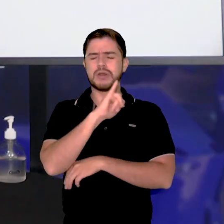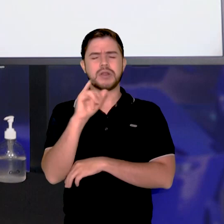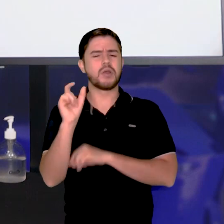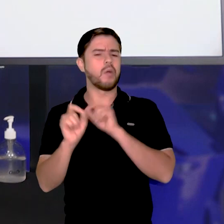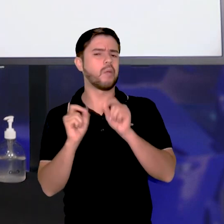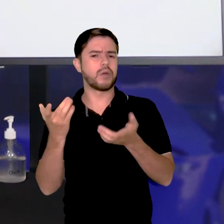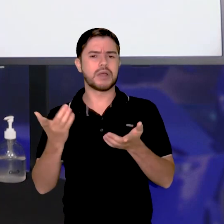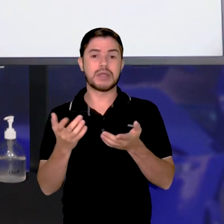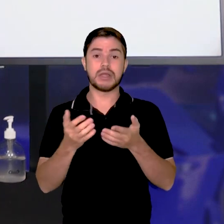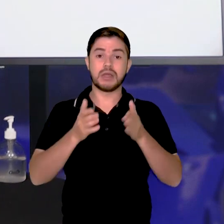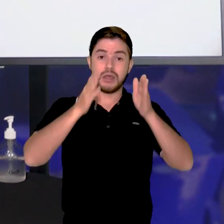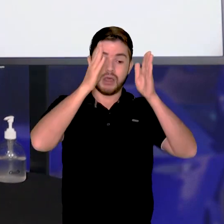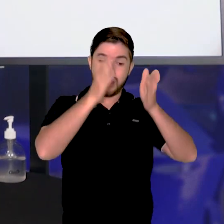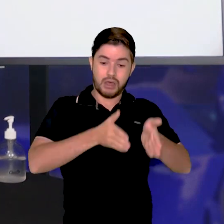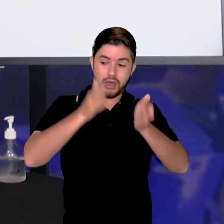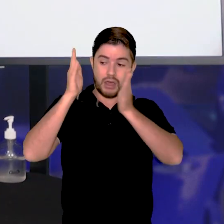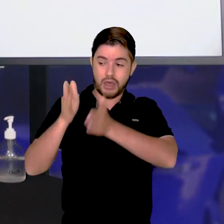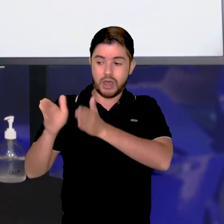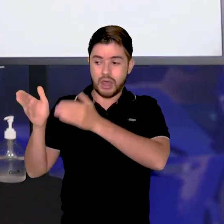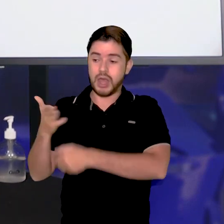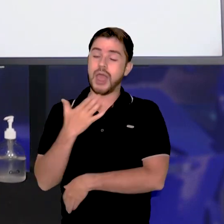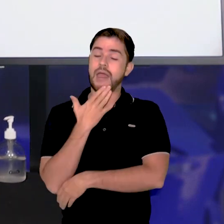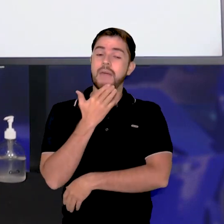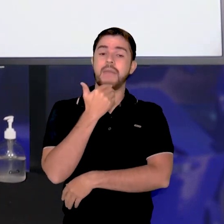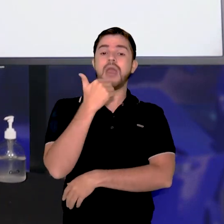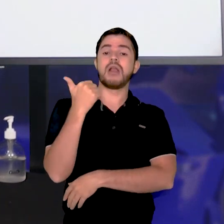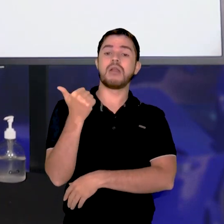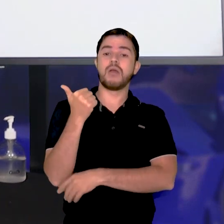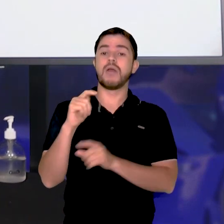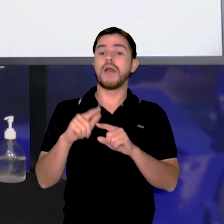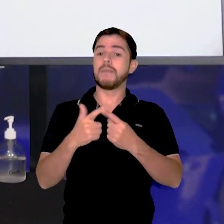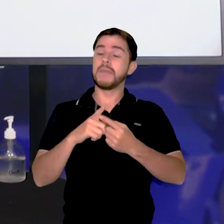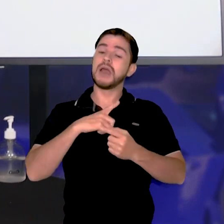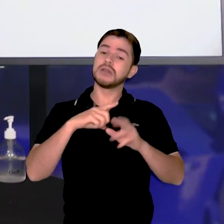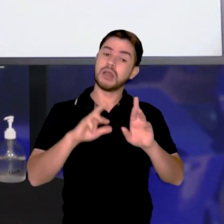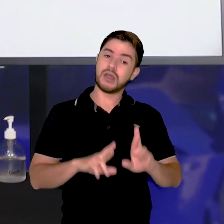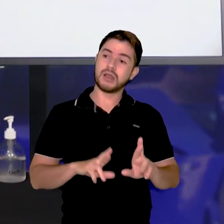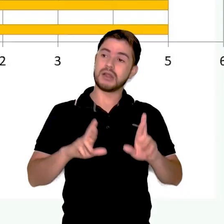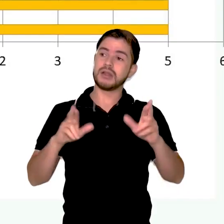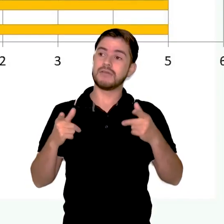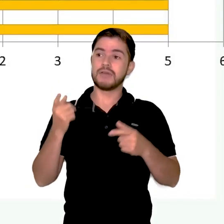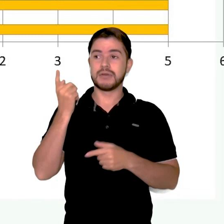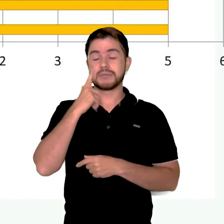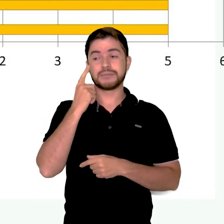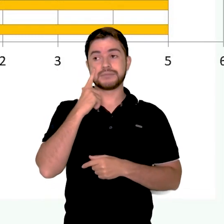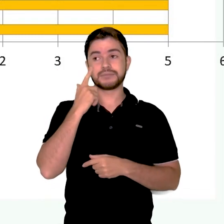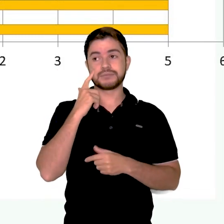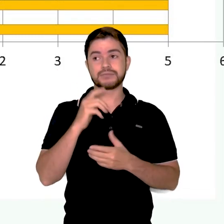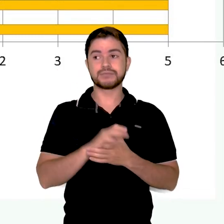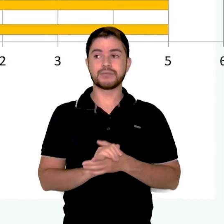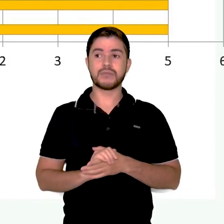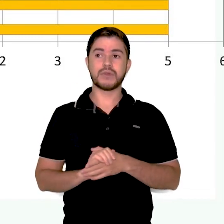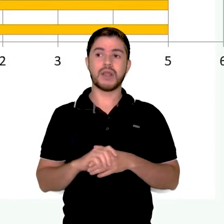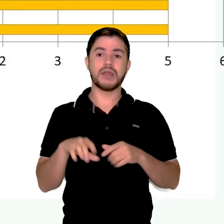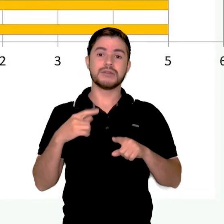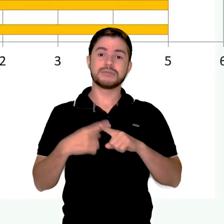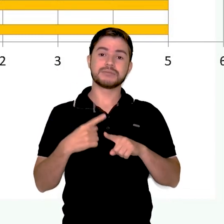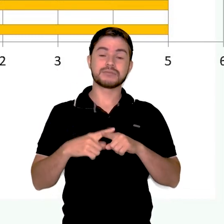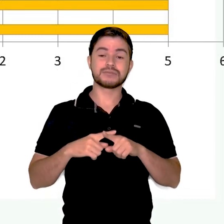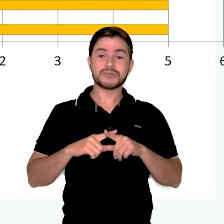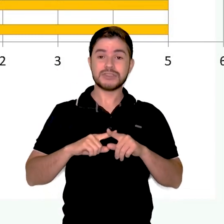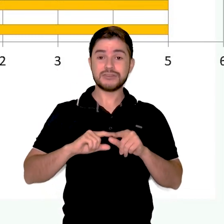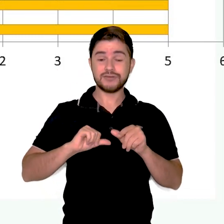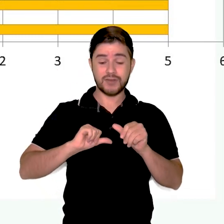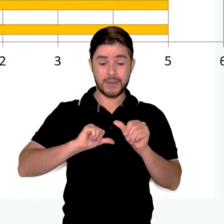que o gráfico de colunas é a mesma coisa do gráfico de barras, mas existem algumas diferenças. A principal diferença, pessoal, é que a gente troca